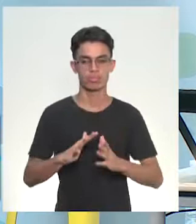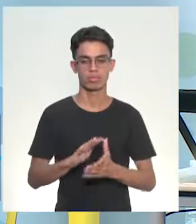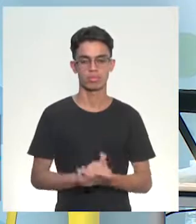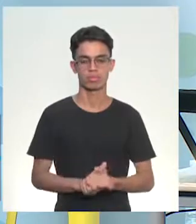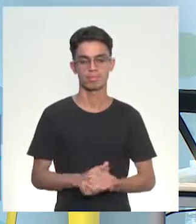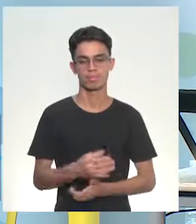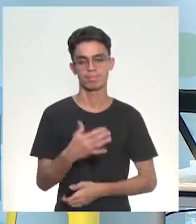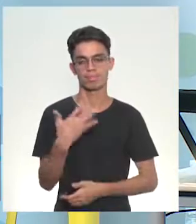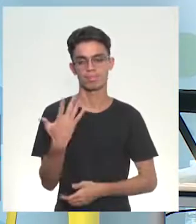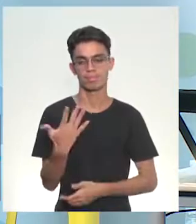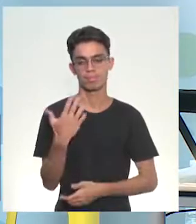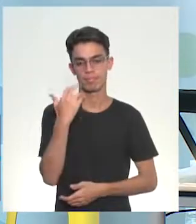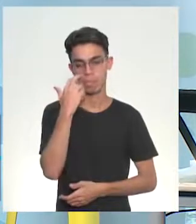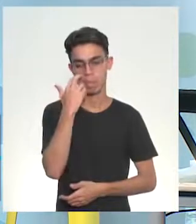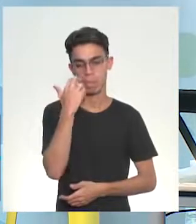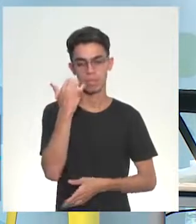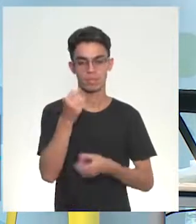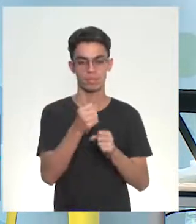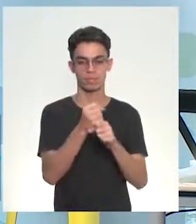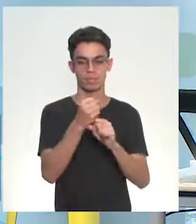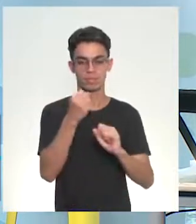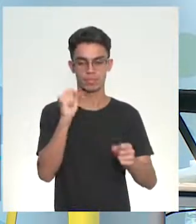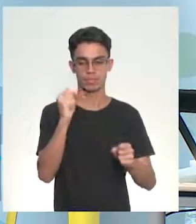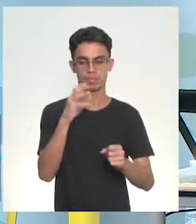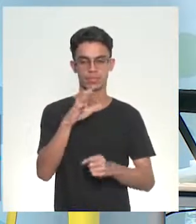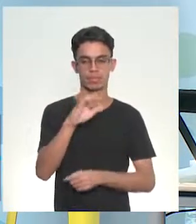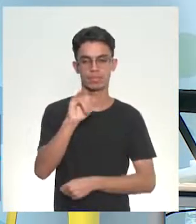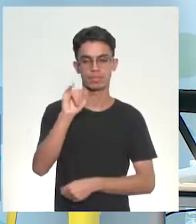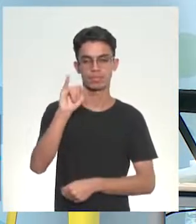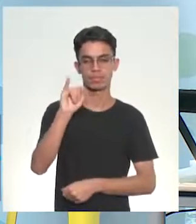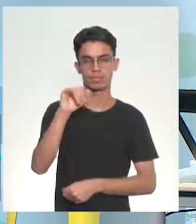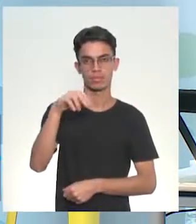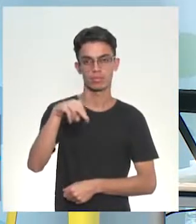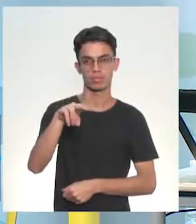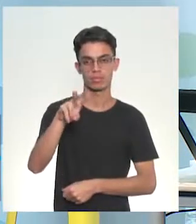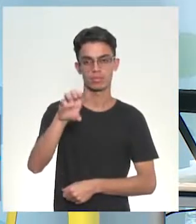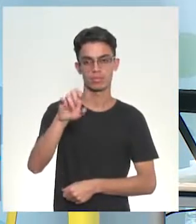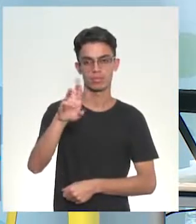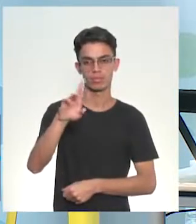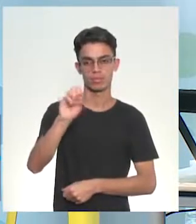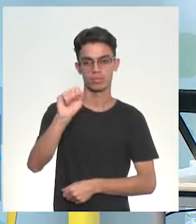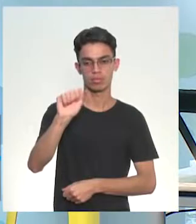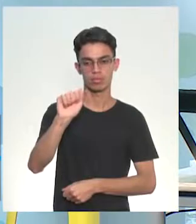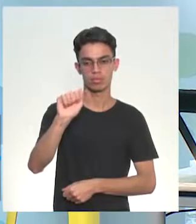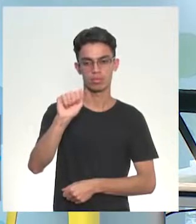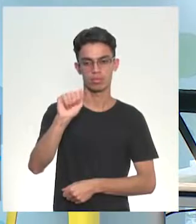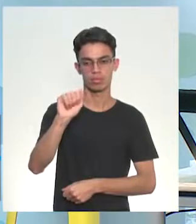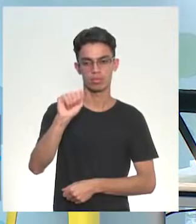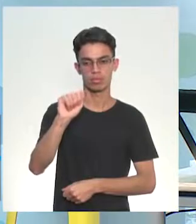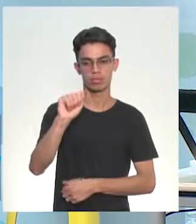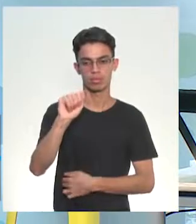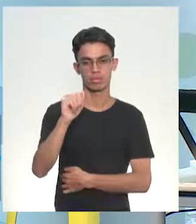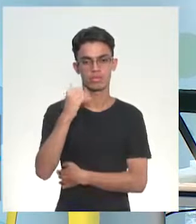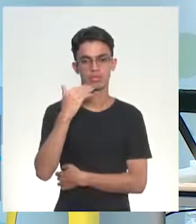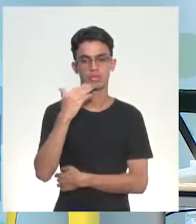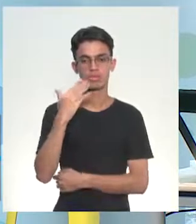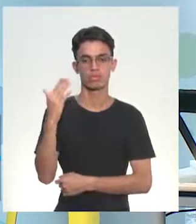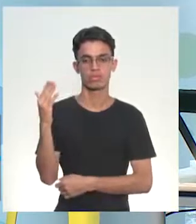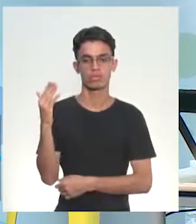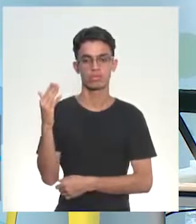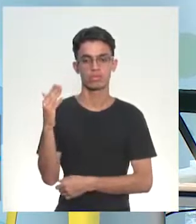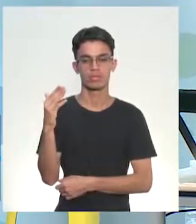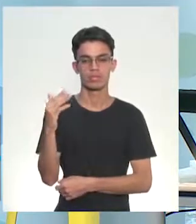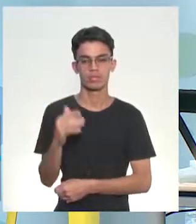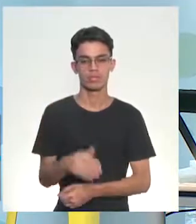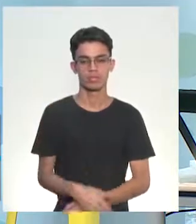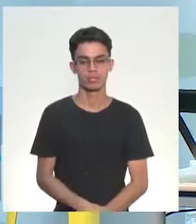Então, vamos para as grandezas inversamente proporcionais? Então, quando a gente fala nas